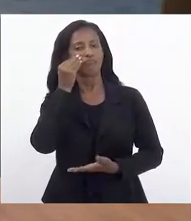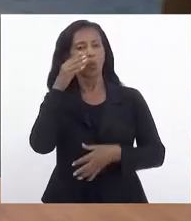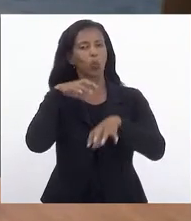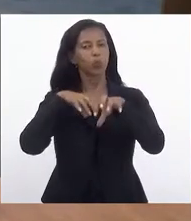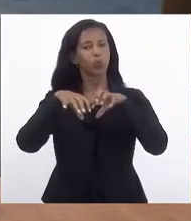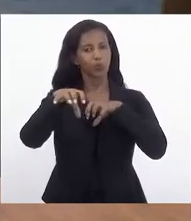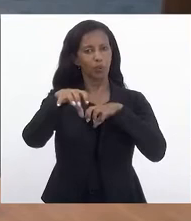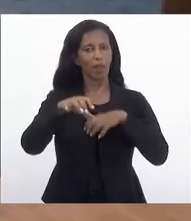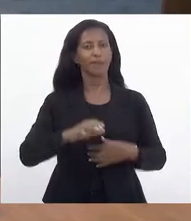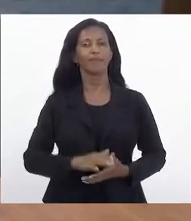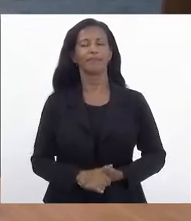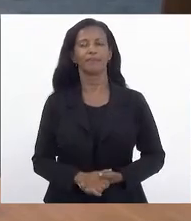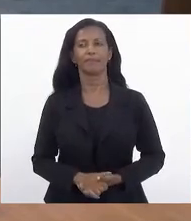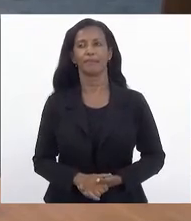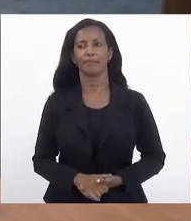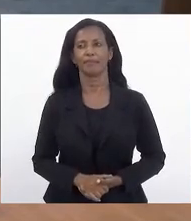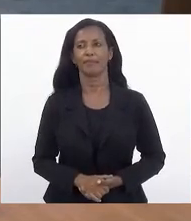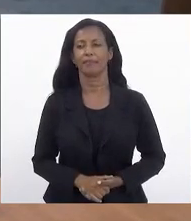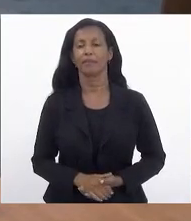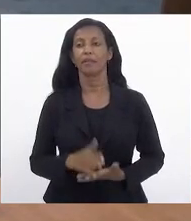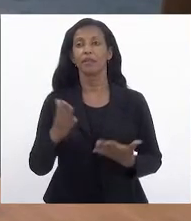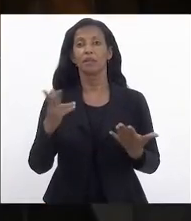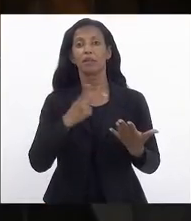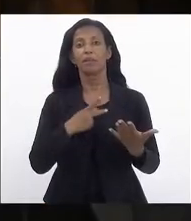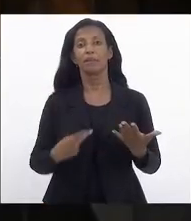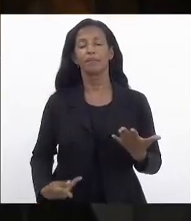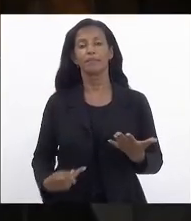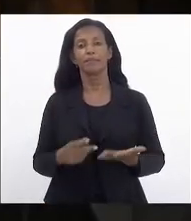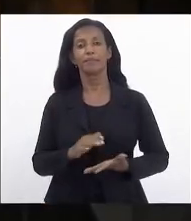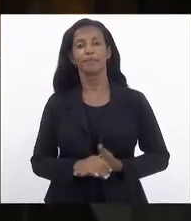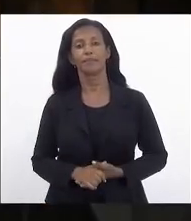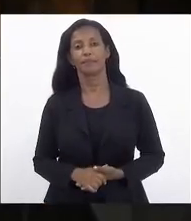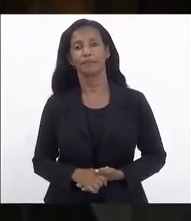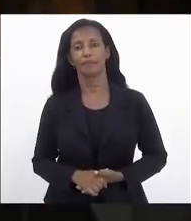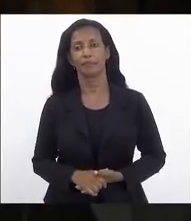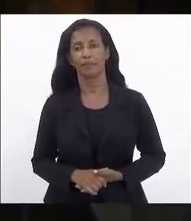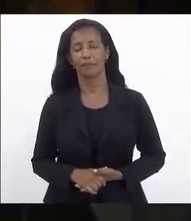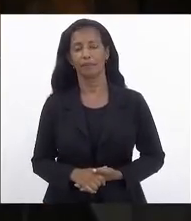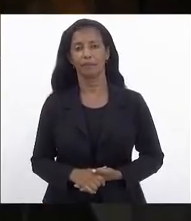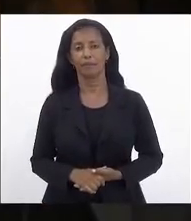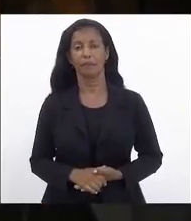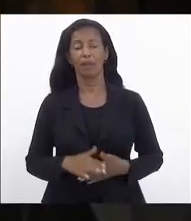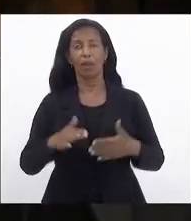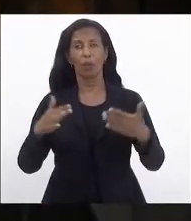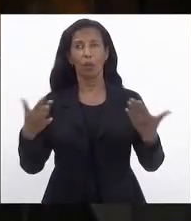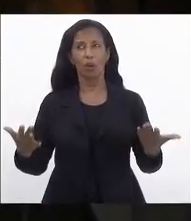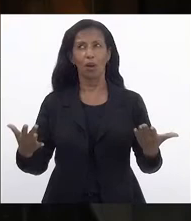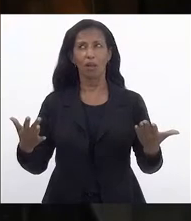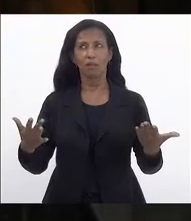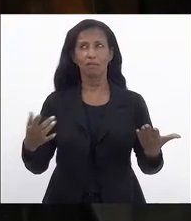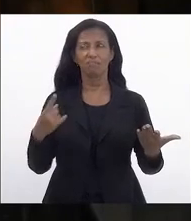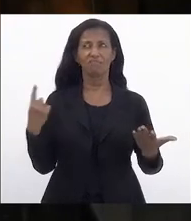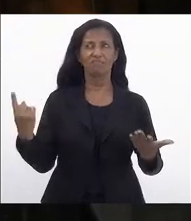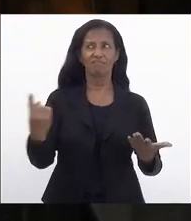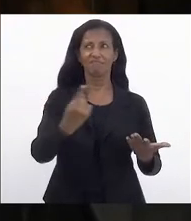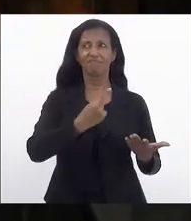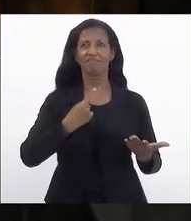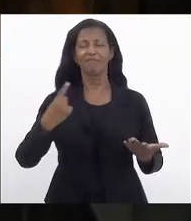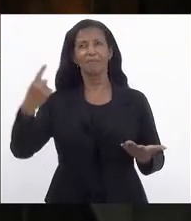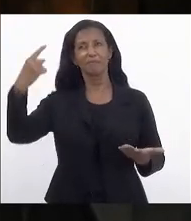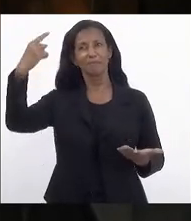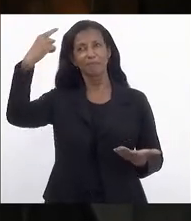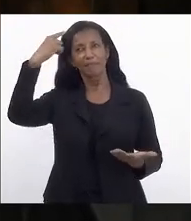forma remota senhora presidente quando a gente pensa que o